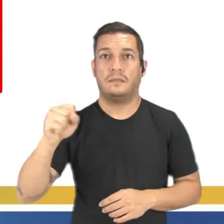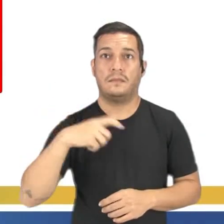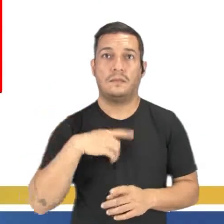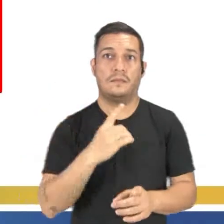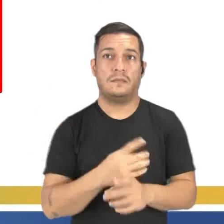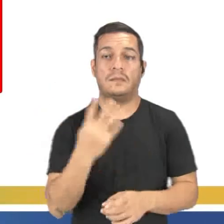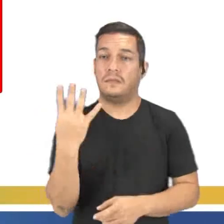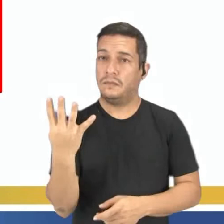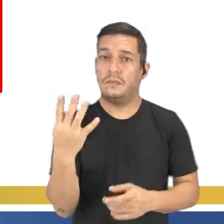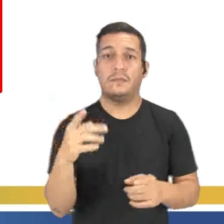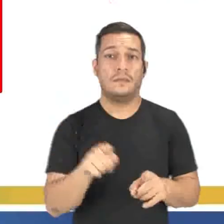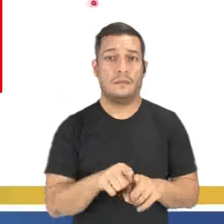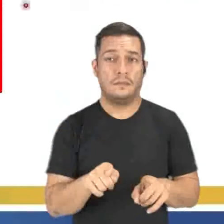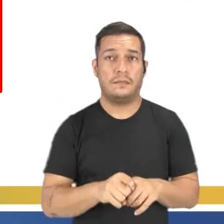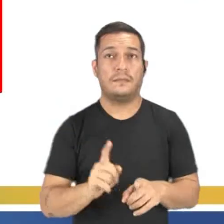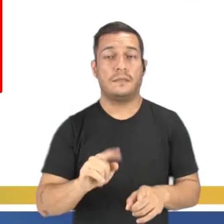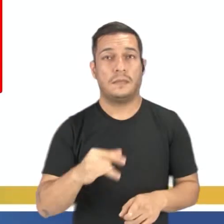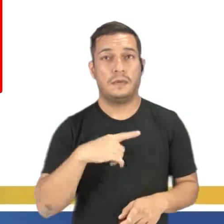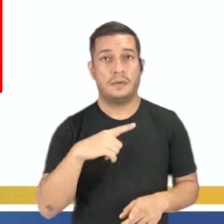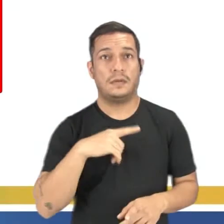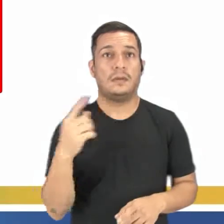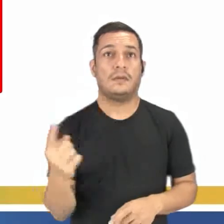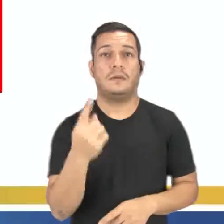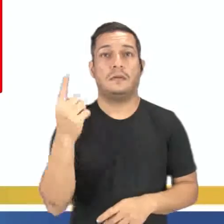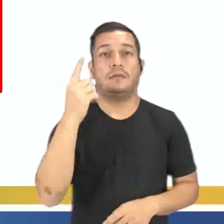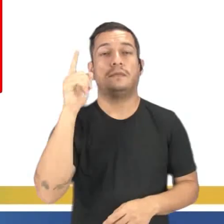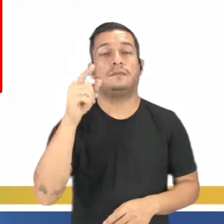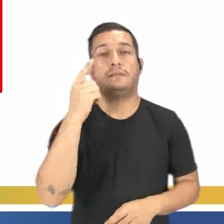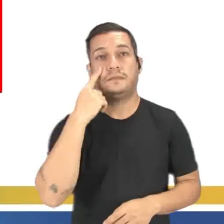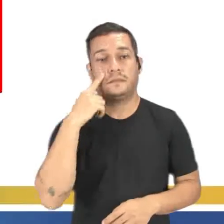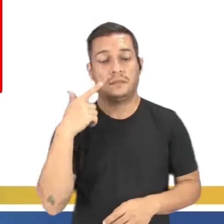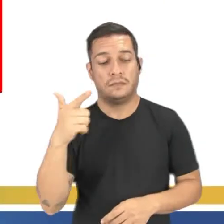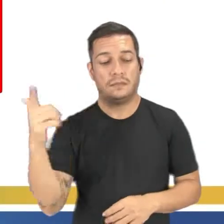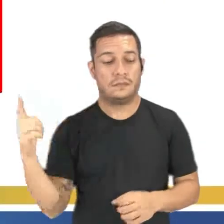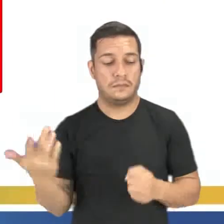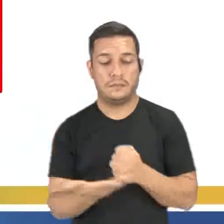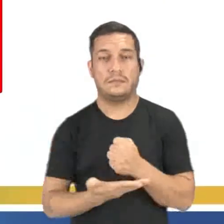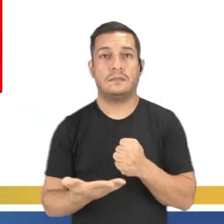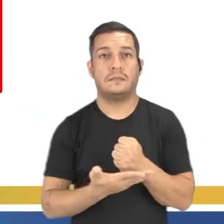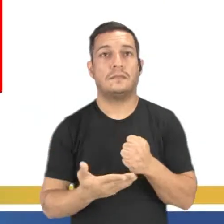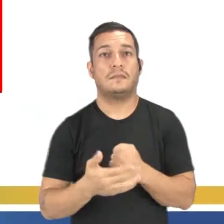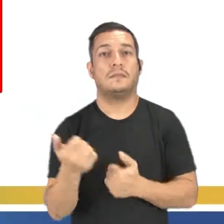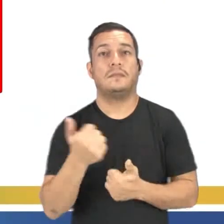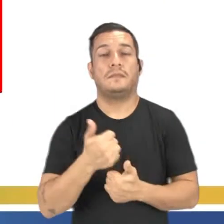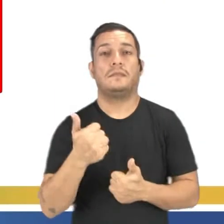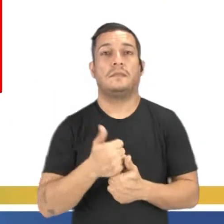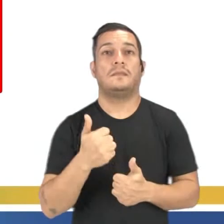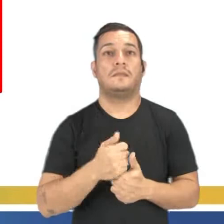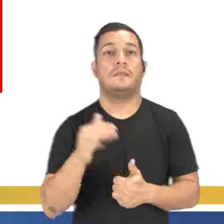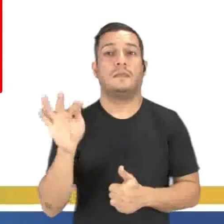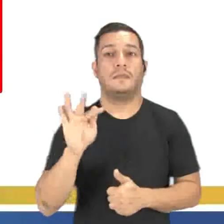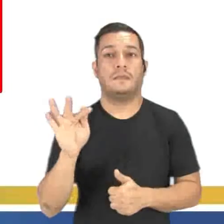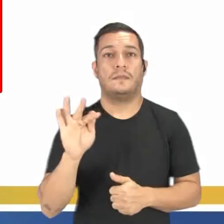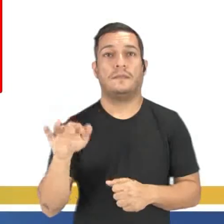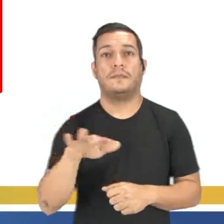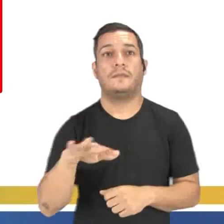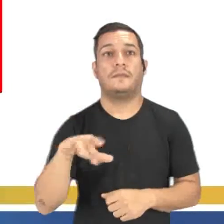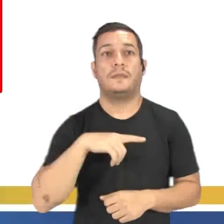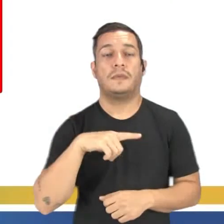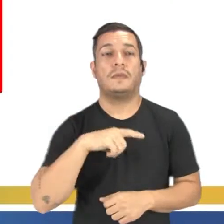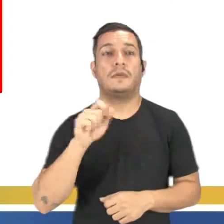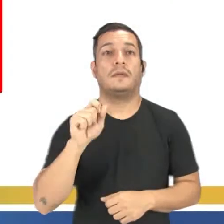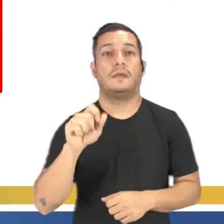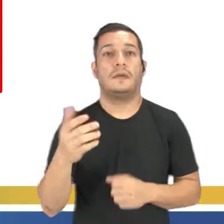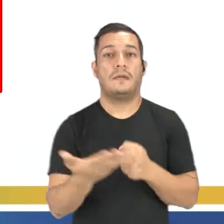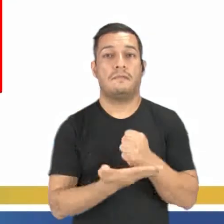o 4 da mesma forma. Então, se eu tenho a altura e eu tenho as outras bases, substituindo na fórmula da área,